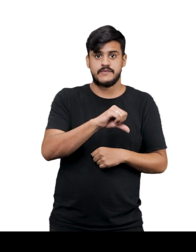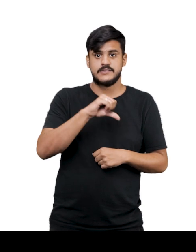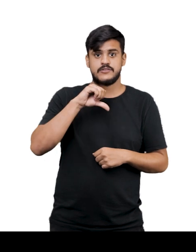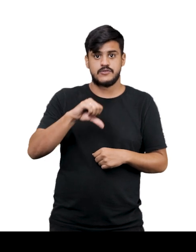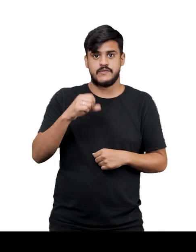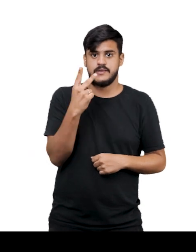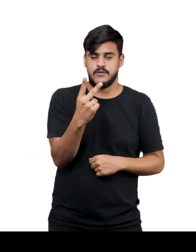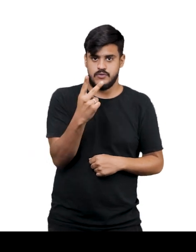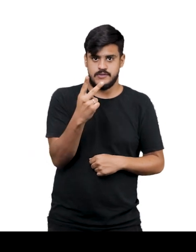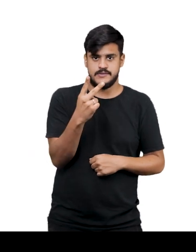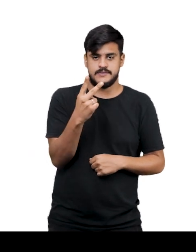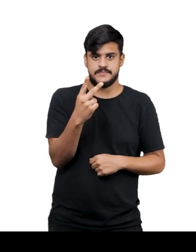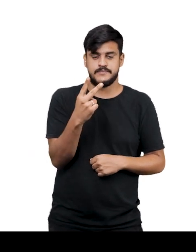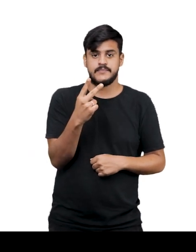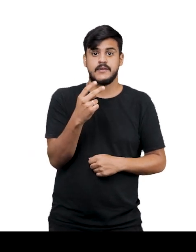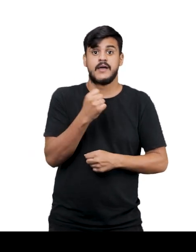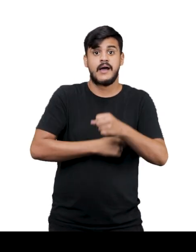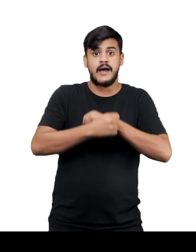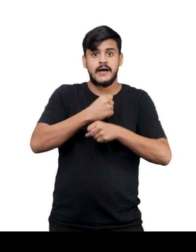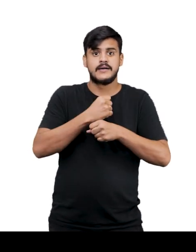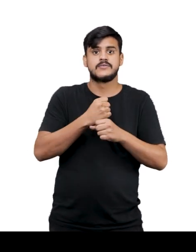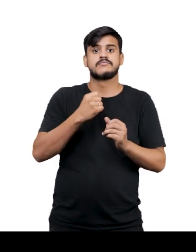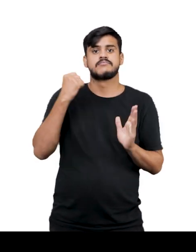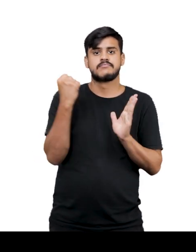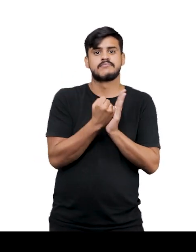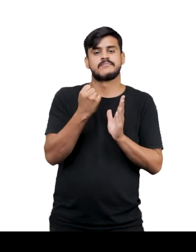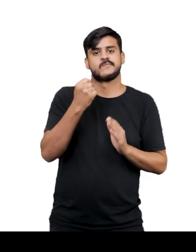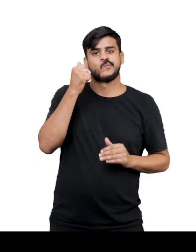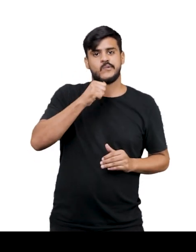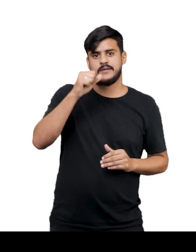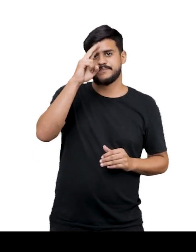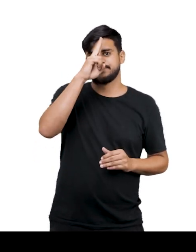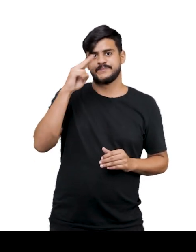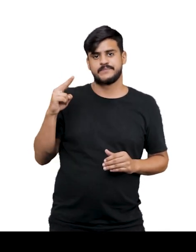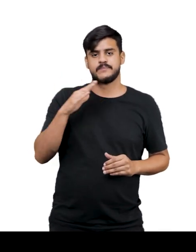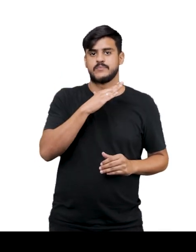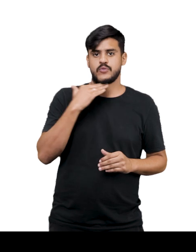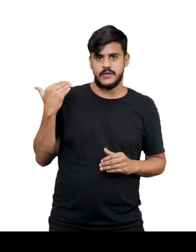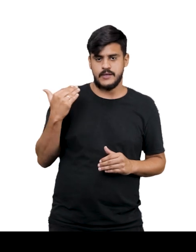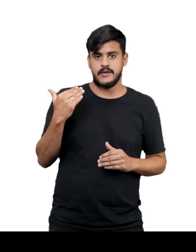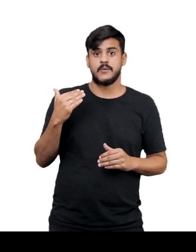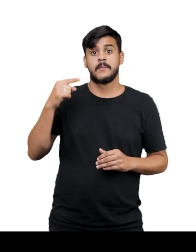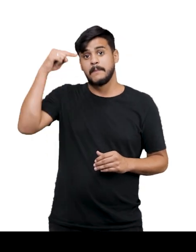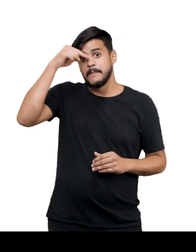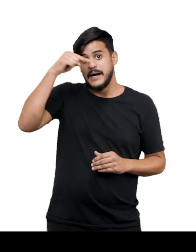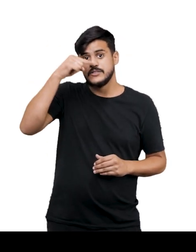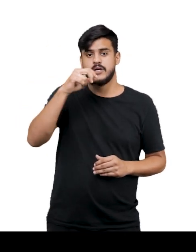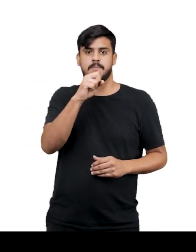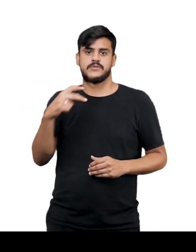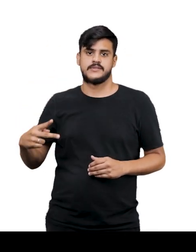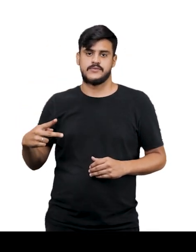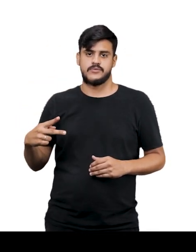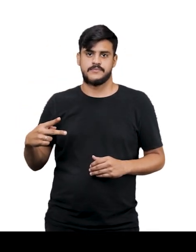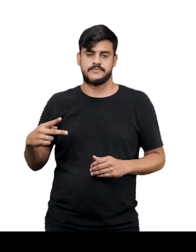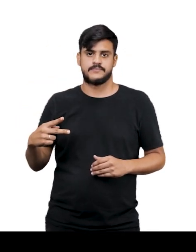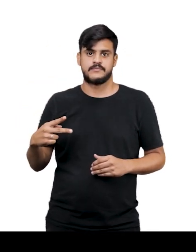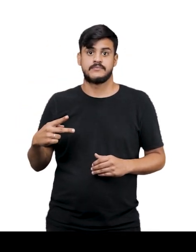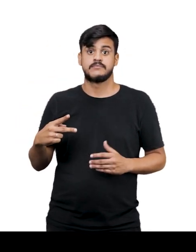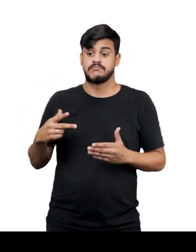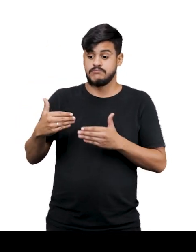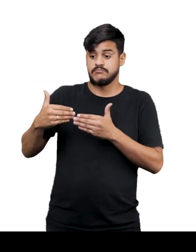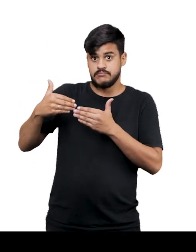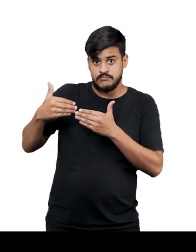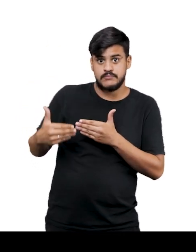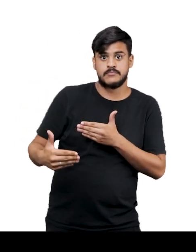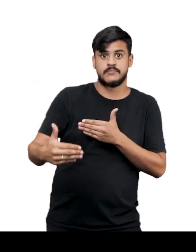linha do tempo em 1992, ano que marca o falecimento de Lina e a aposentadoria de